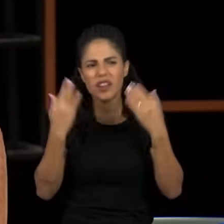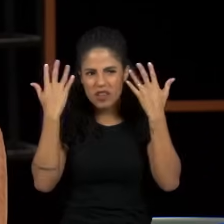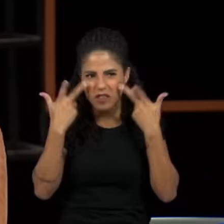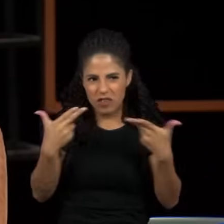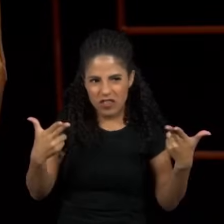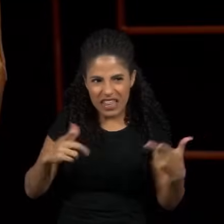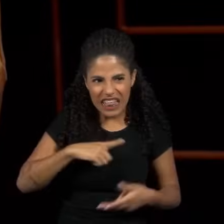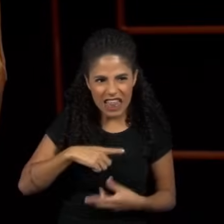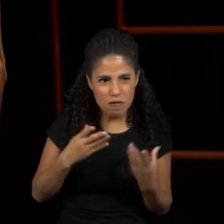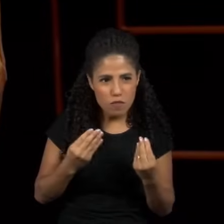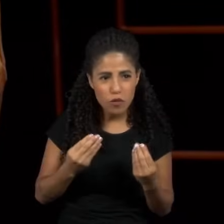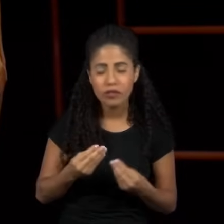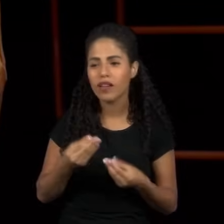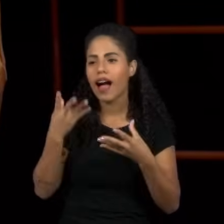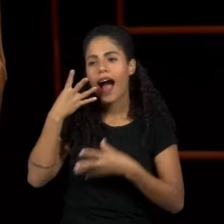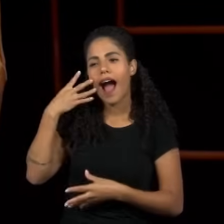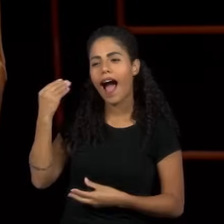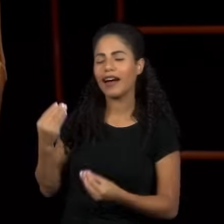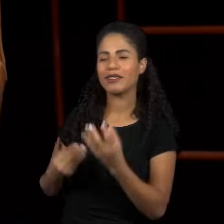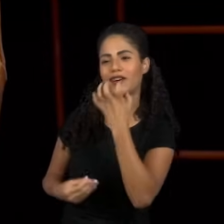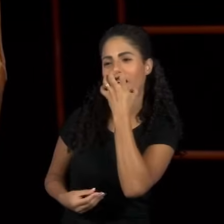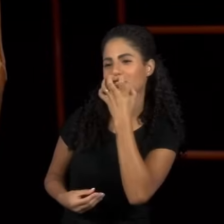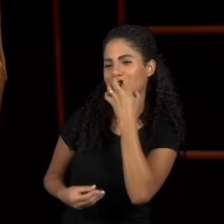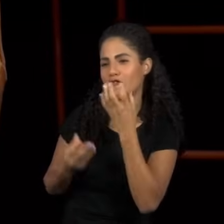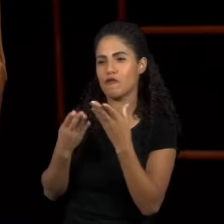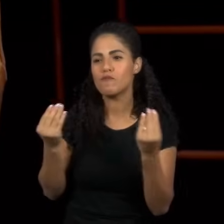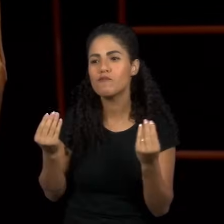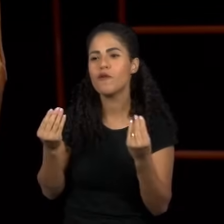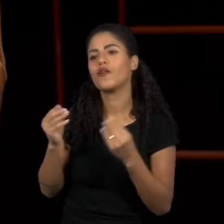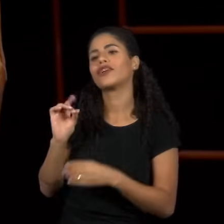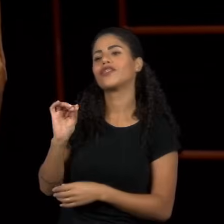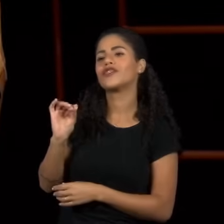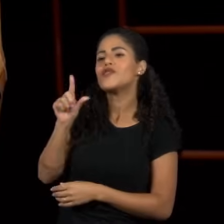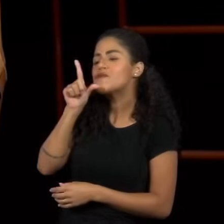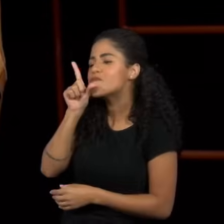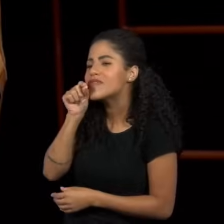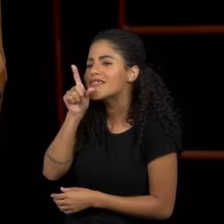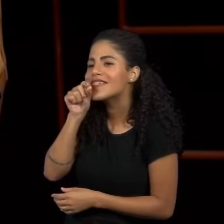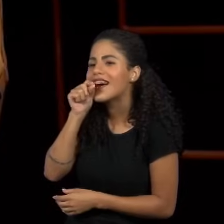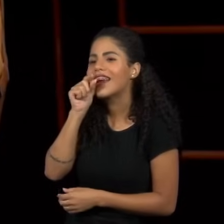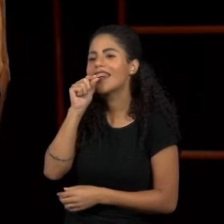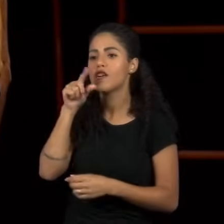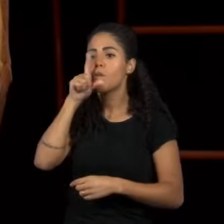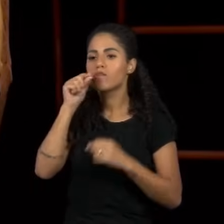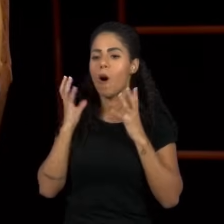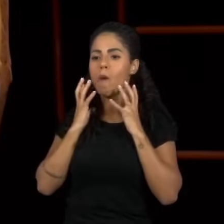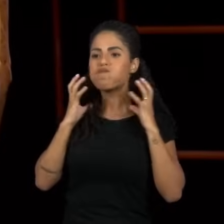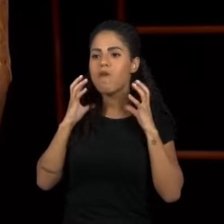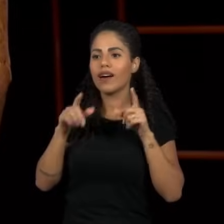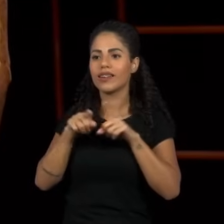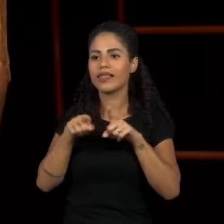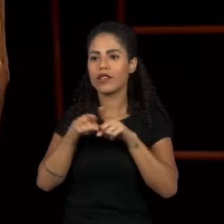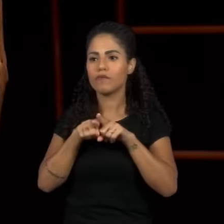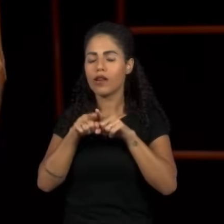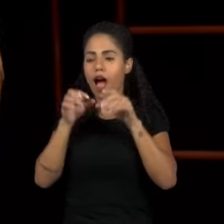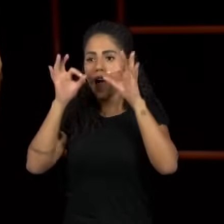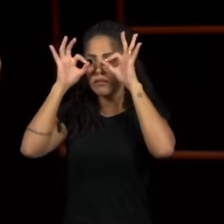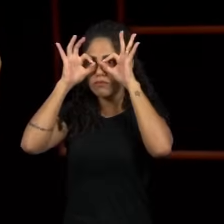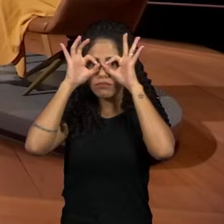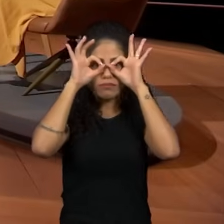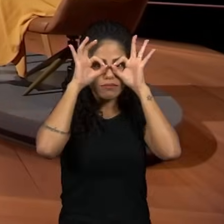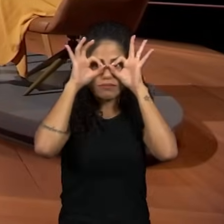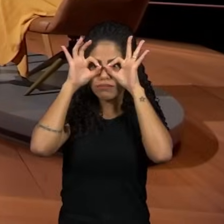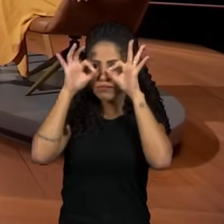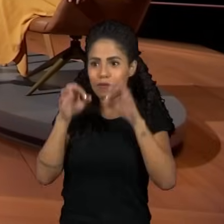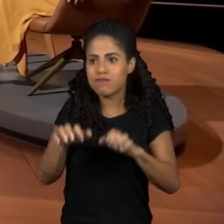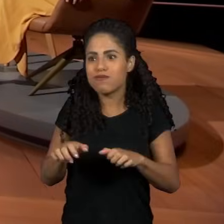vários, né? Tenho, gatos, cachorros. Cuido dos passarinhos, das pombas, da coruja que aparece à noite, tudo.